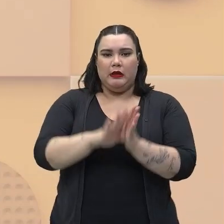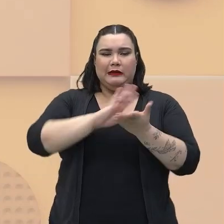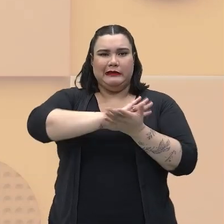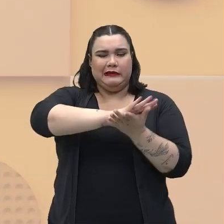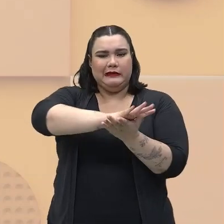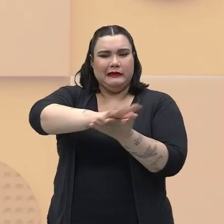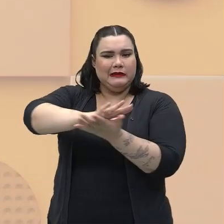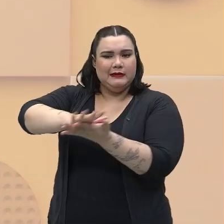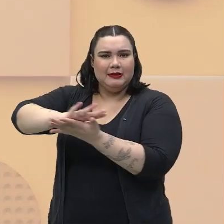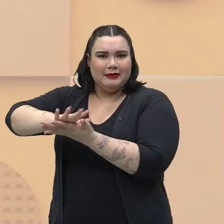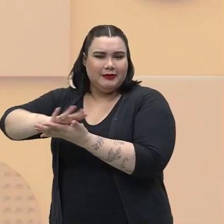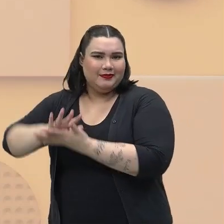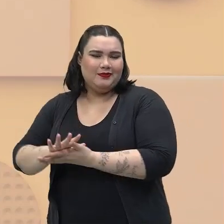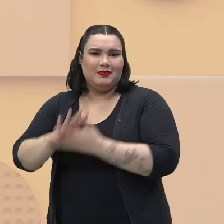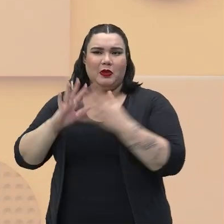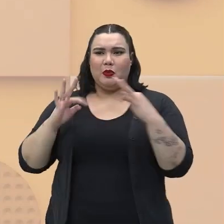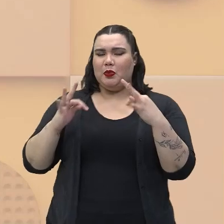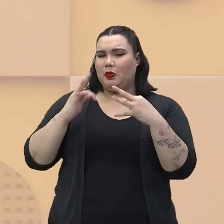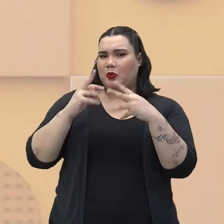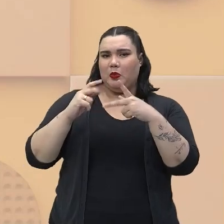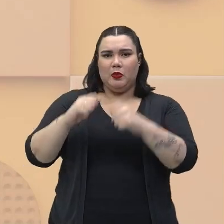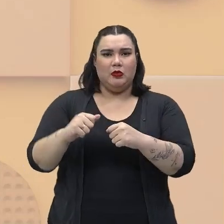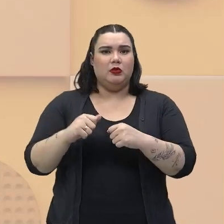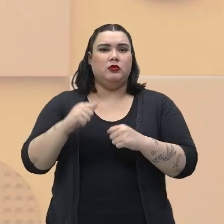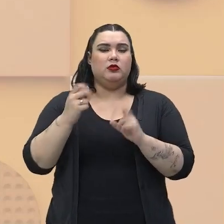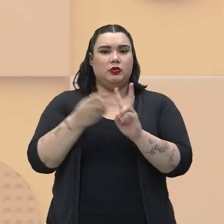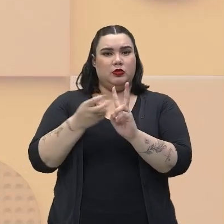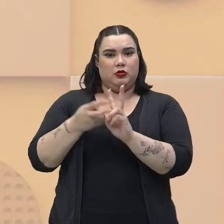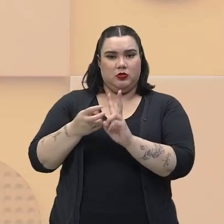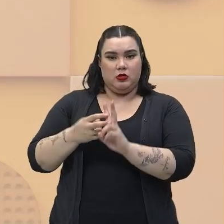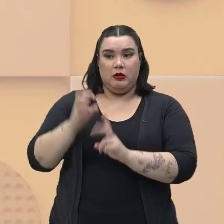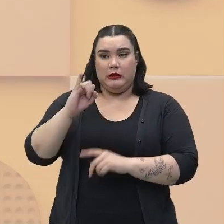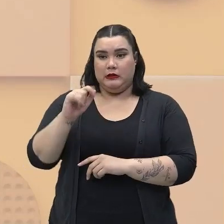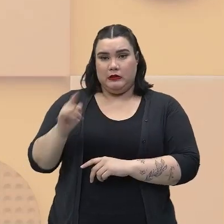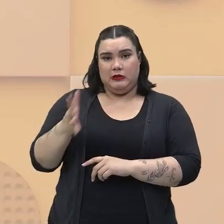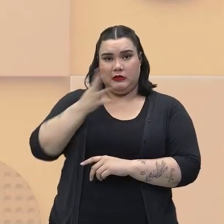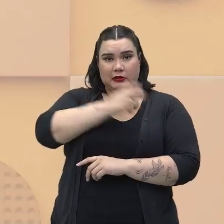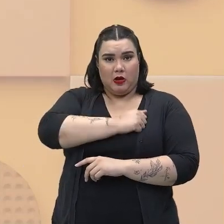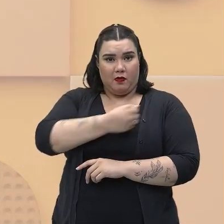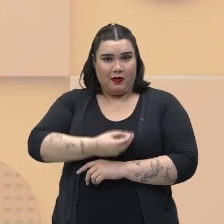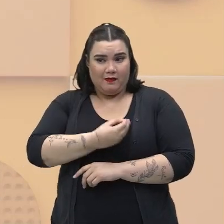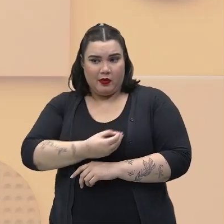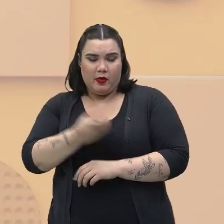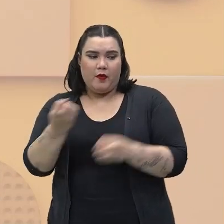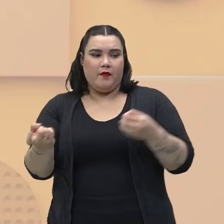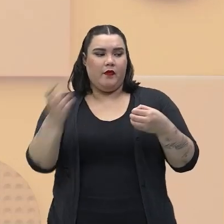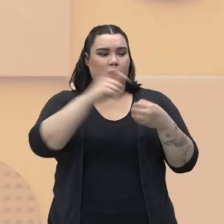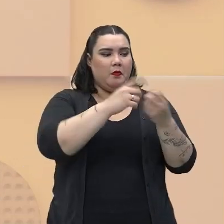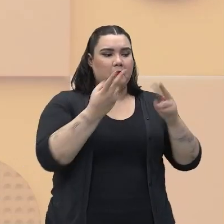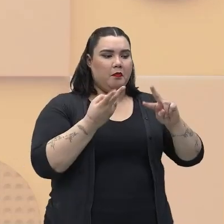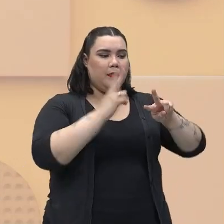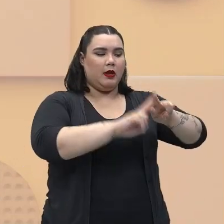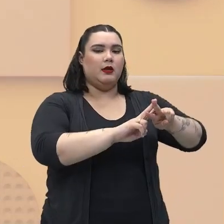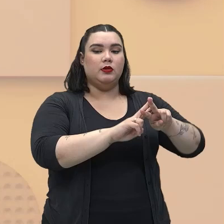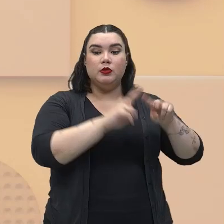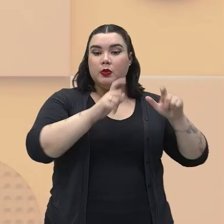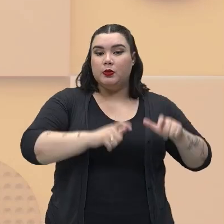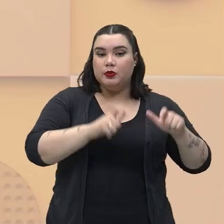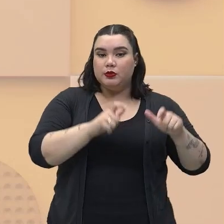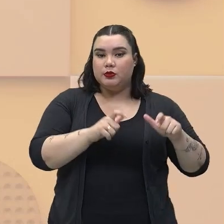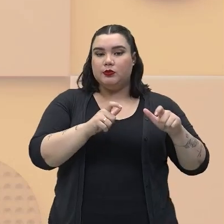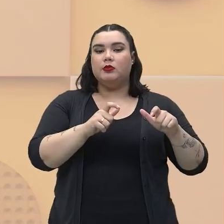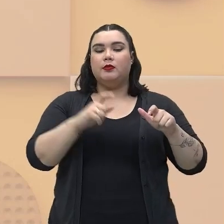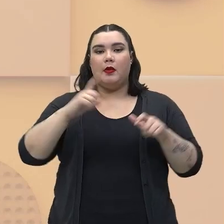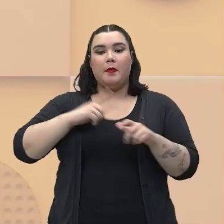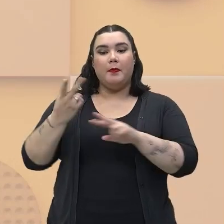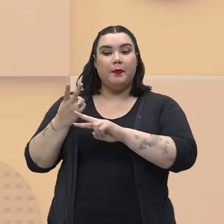guerra, matando à torta e à direita quem encontrassem, e os sobreviventes eram levados, aprisionados, para onde? Para